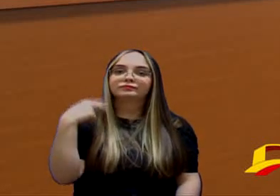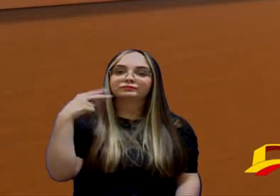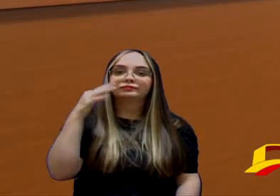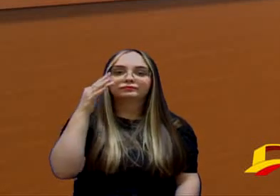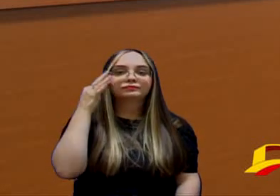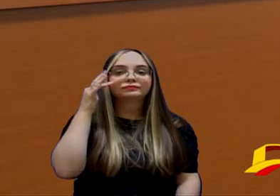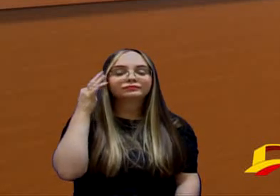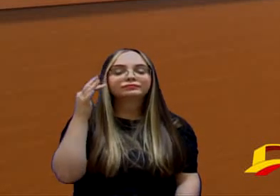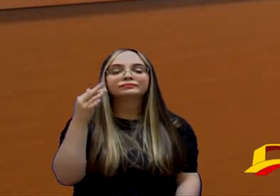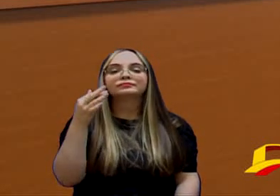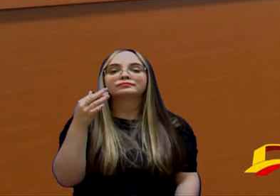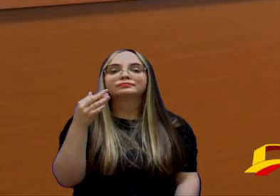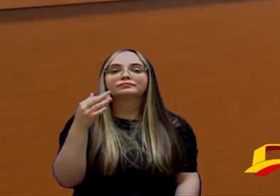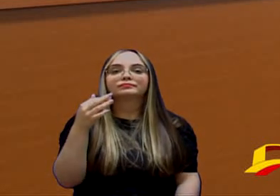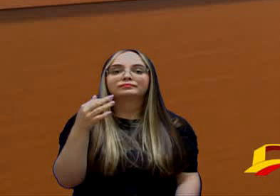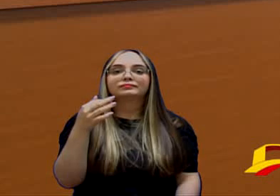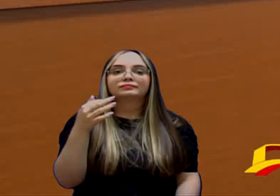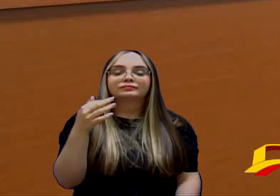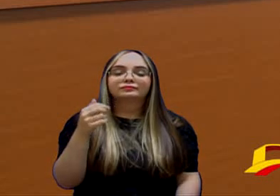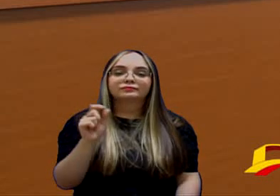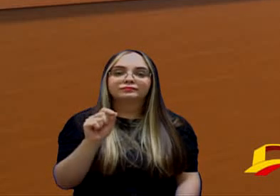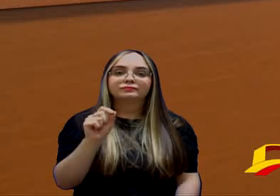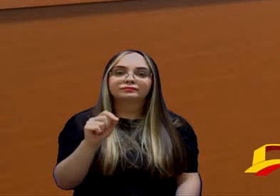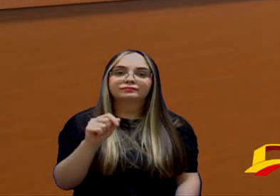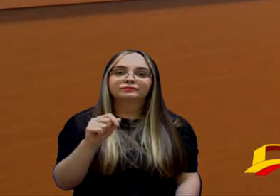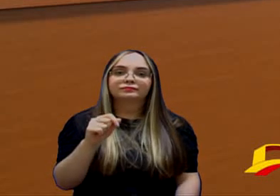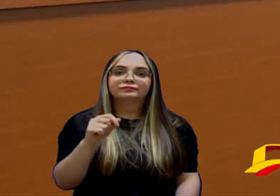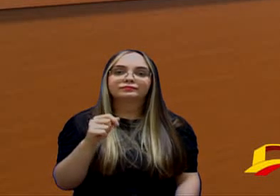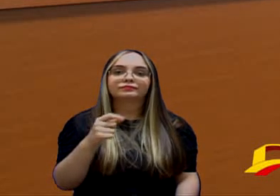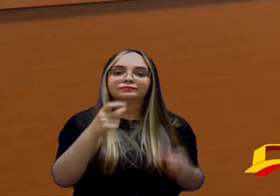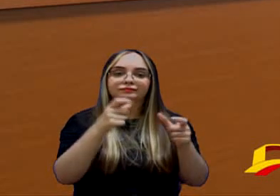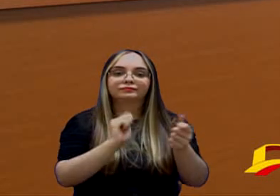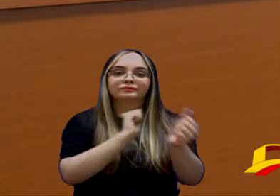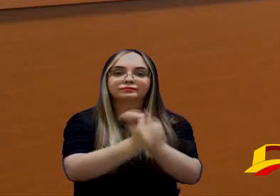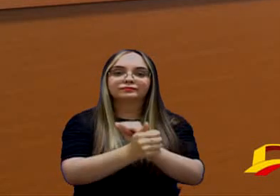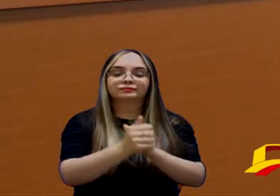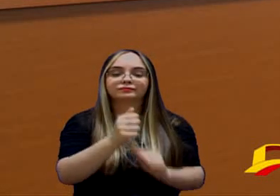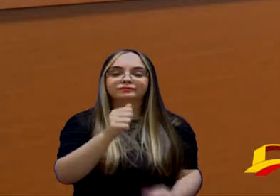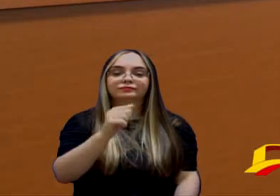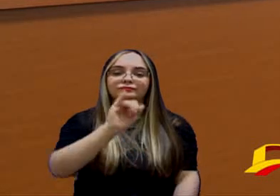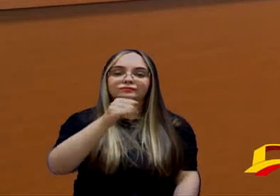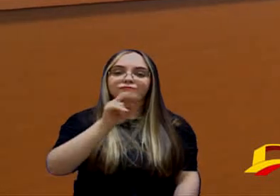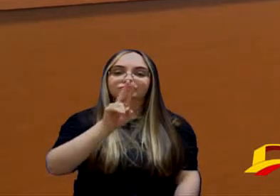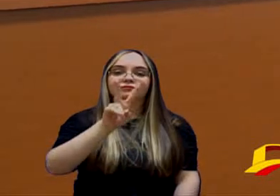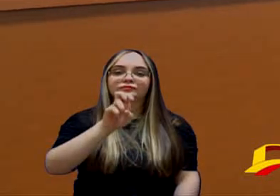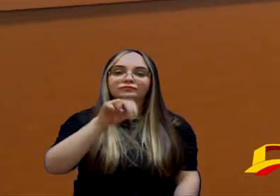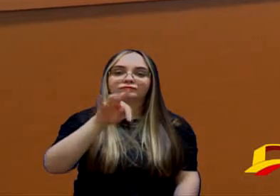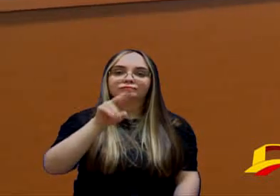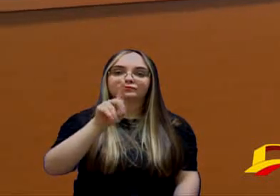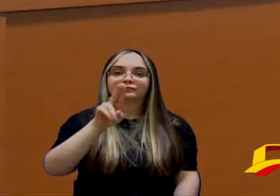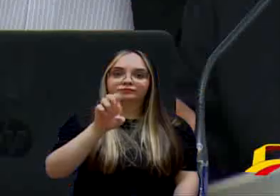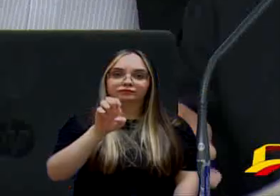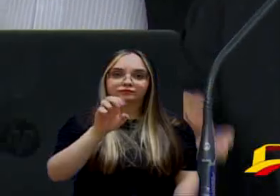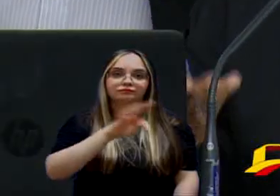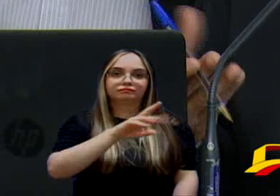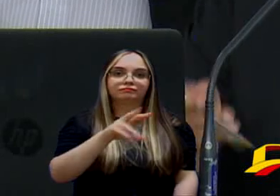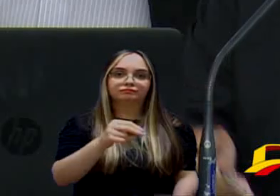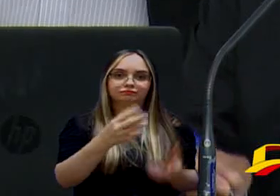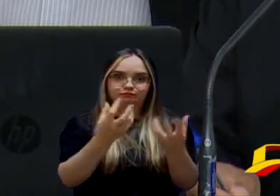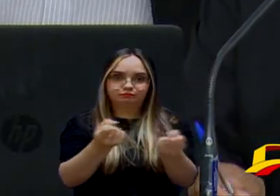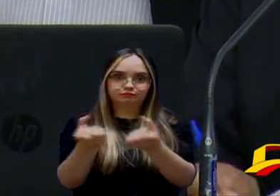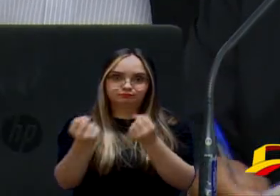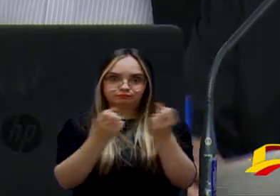vereador Fausto Peres e aquela de utilidade pública Associação Atlética Juventude eu coloco em votação os vereadores concordam